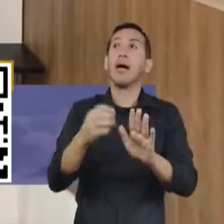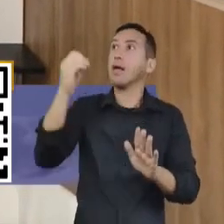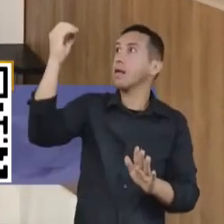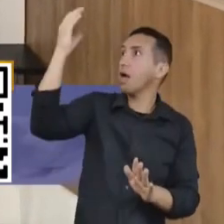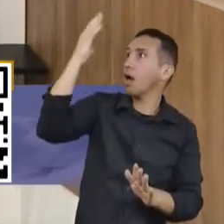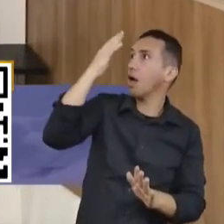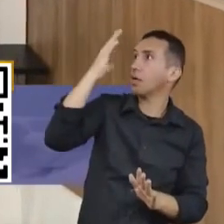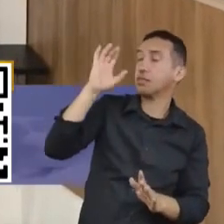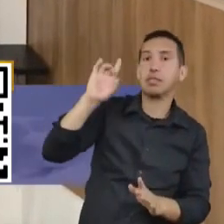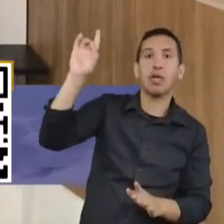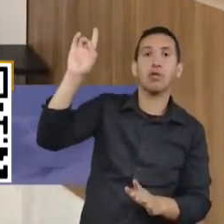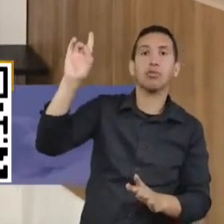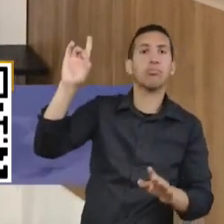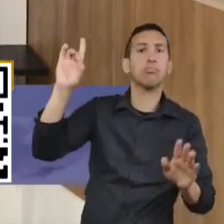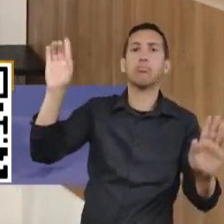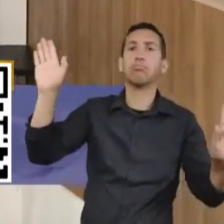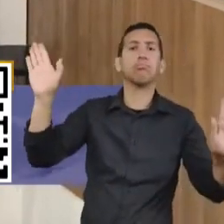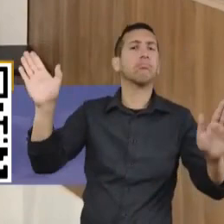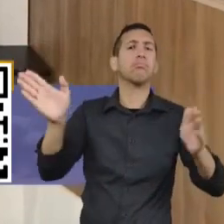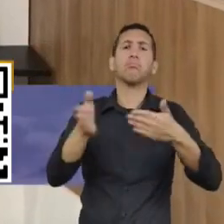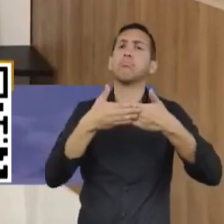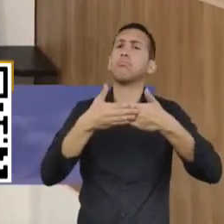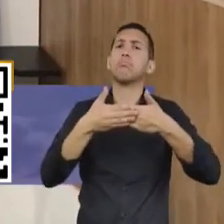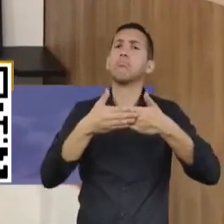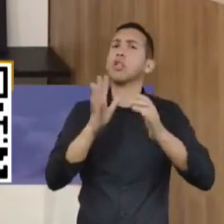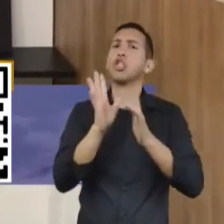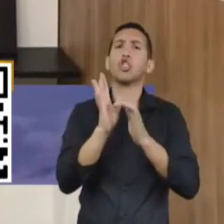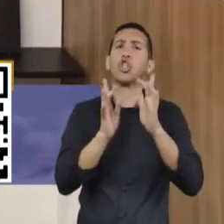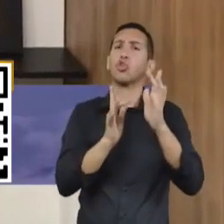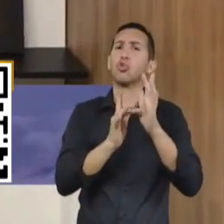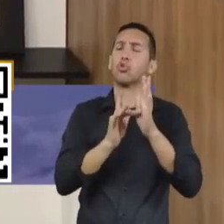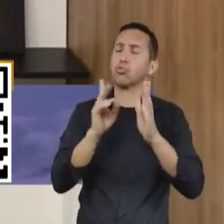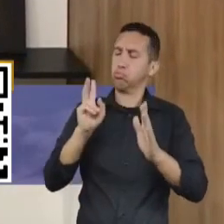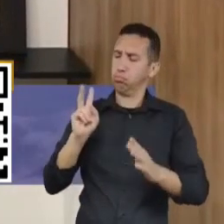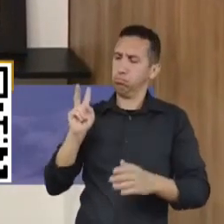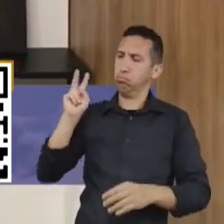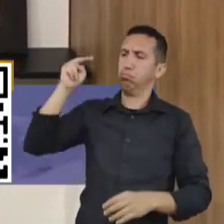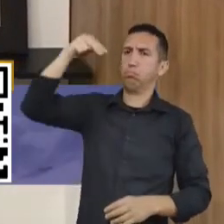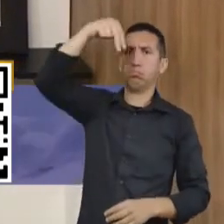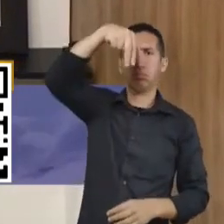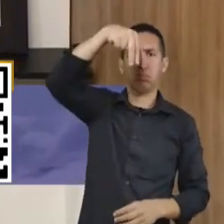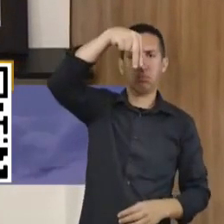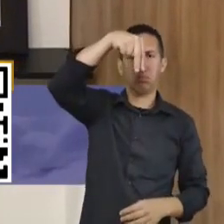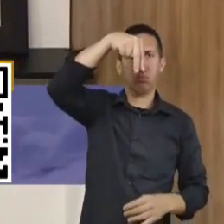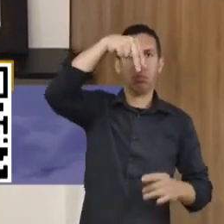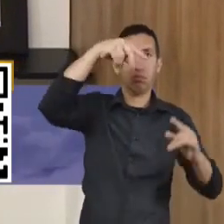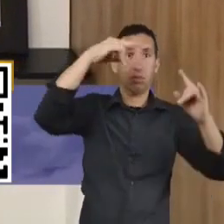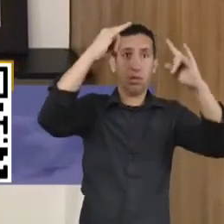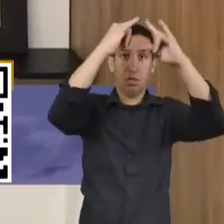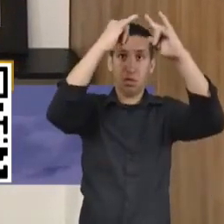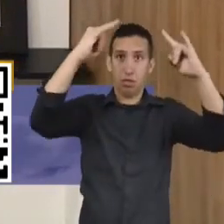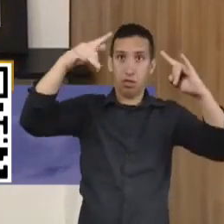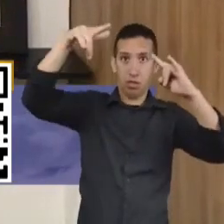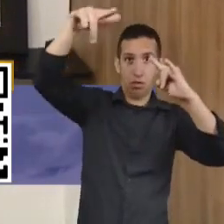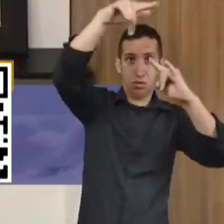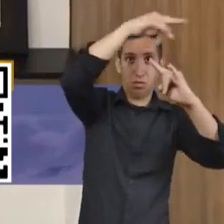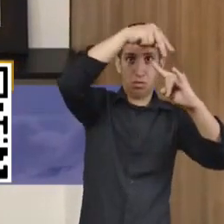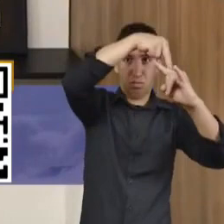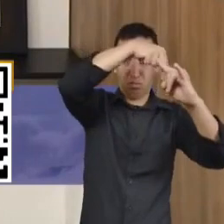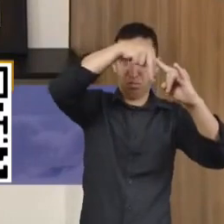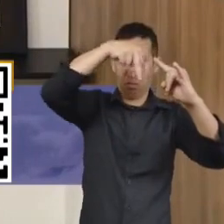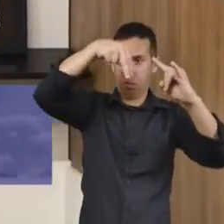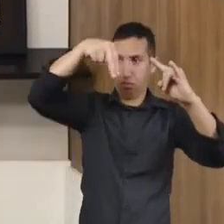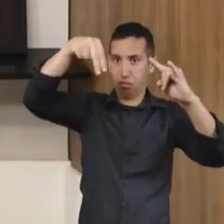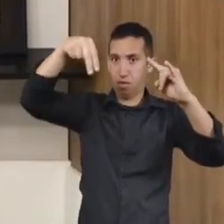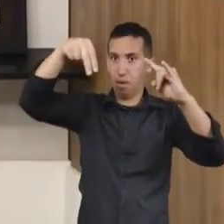Graça abertura do sétimo selo anuncia que Jesus se levanta no santuário diferencial sai do Santuário e fecha a porta